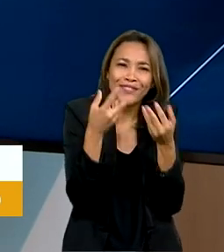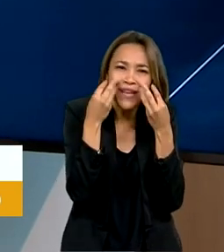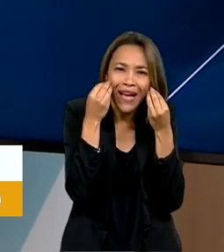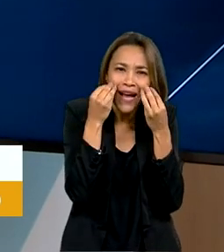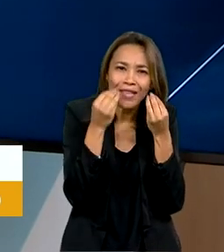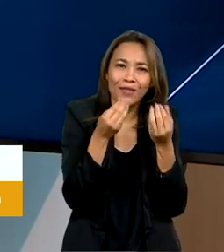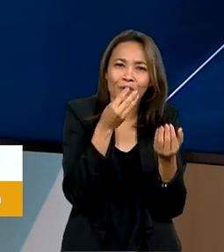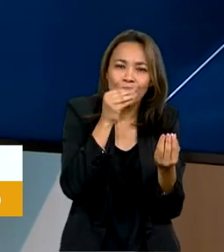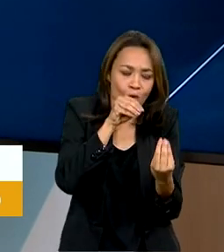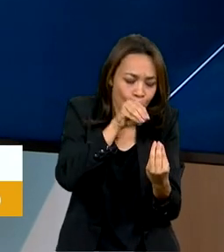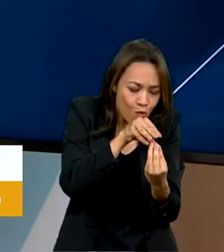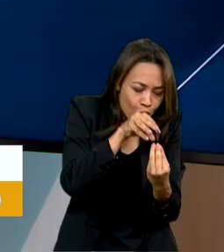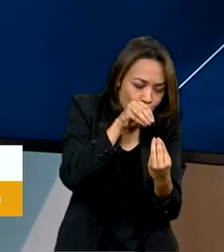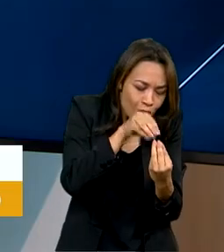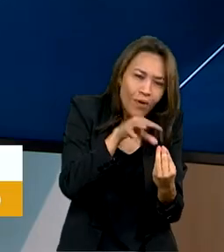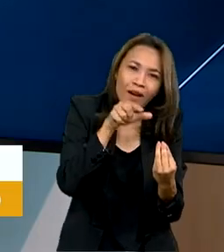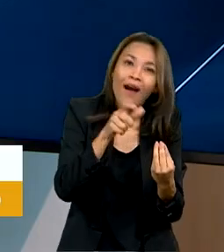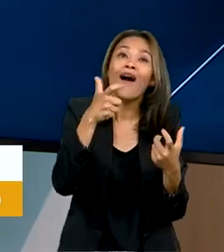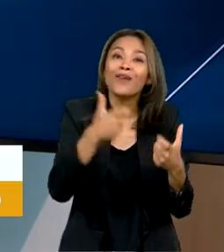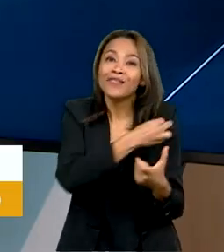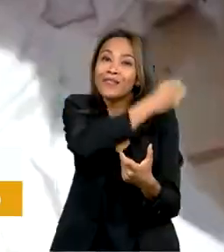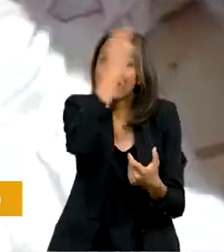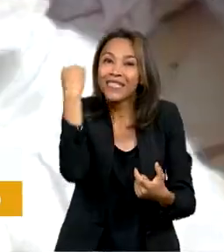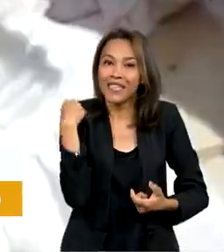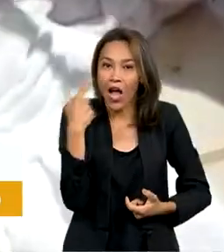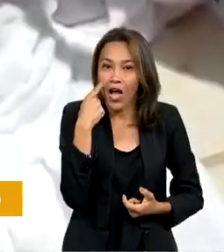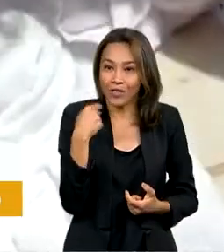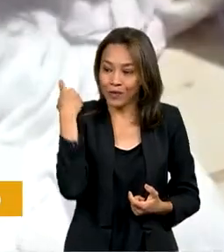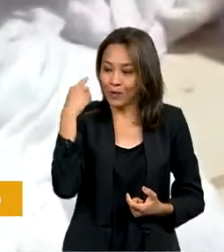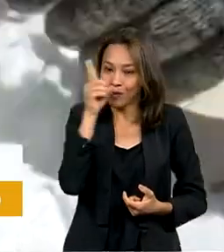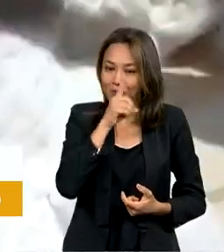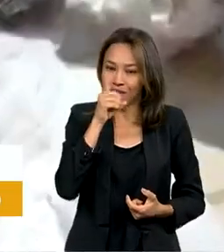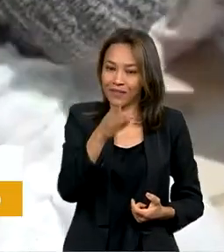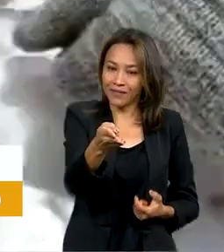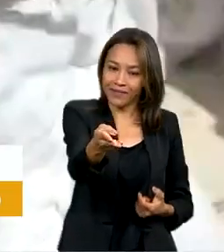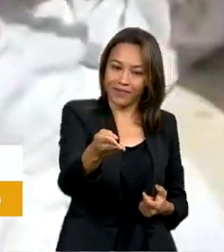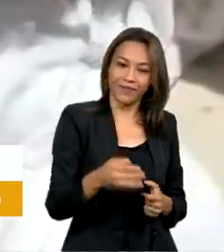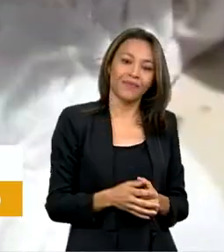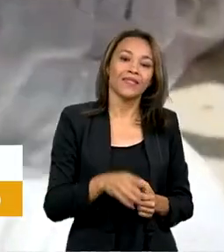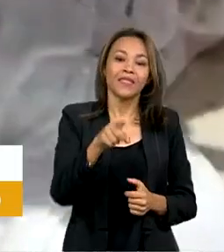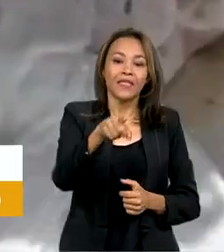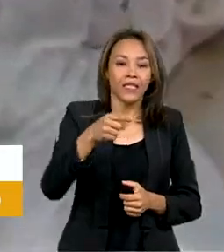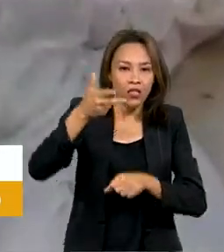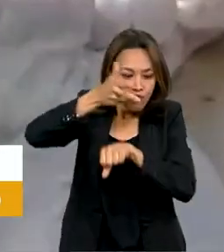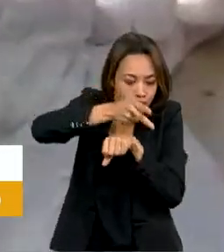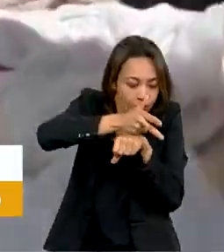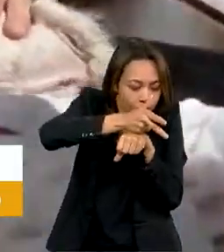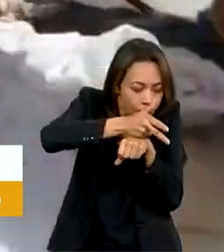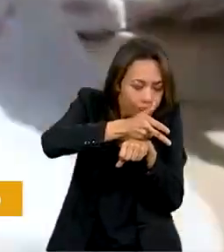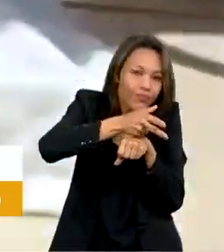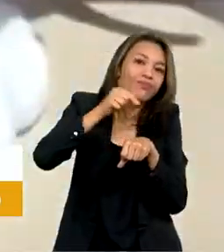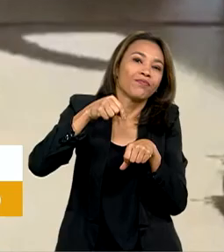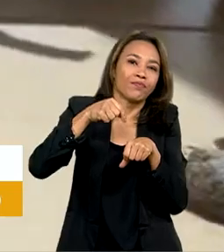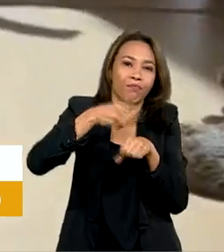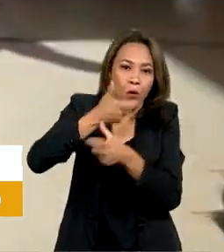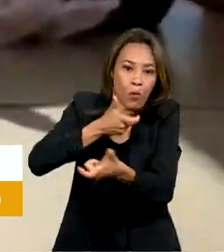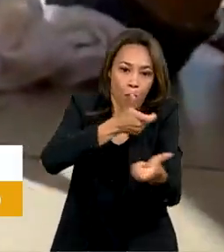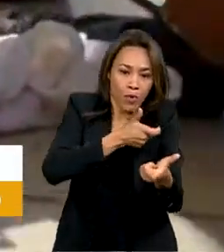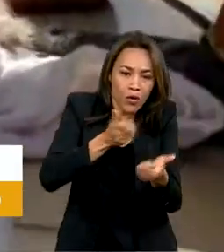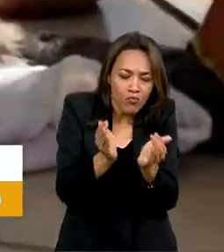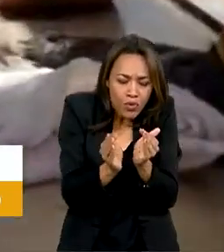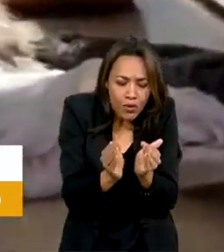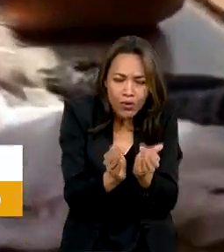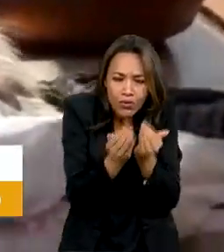domingo. Foi lá em Santa Maria. Vamos ver. Nessas imagens feitas pelo Corpo de Bombeiros, o pequeno animal